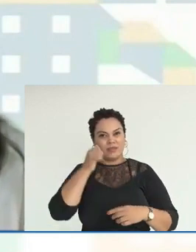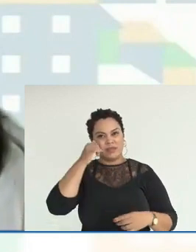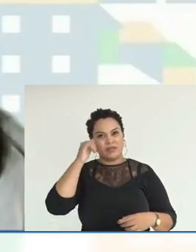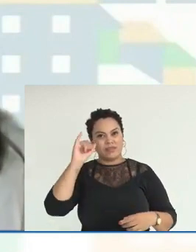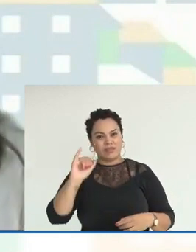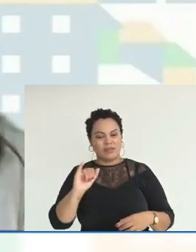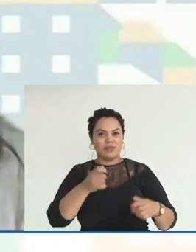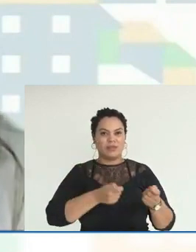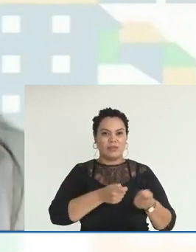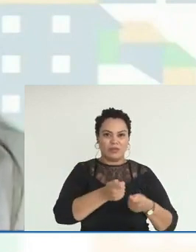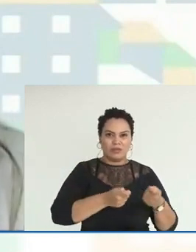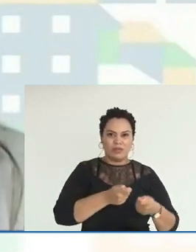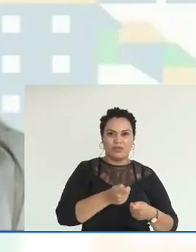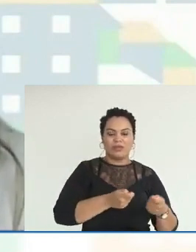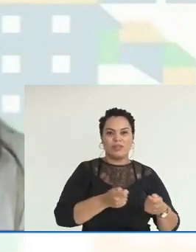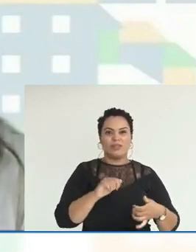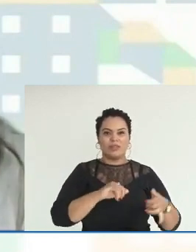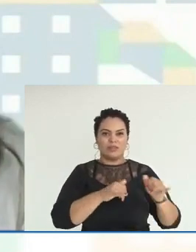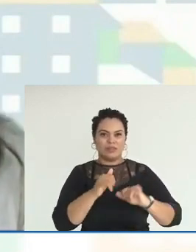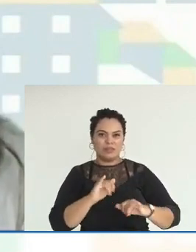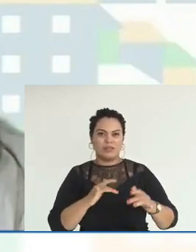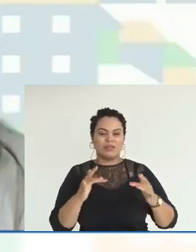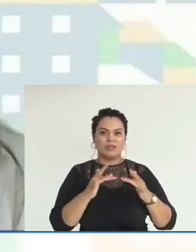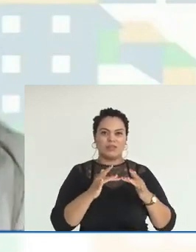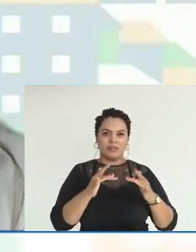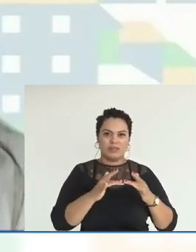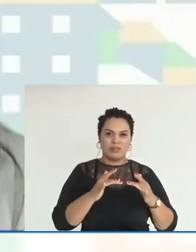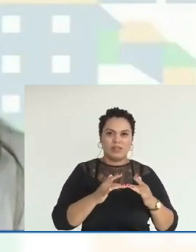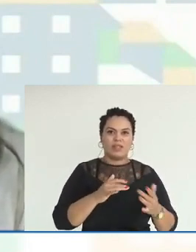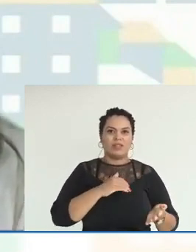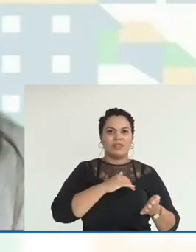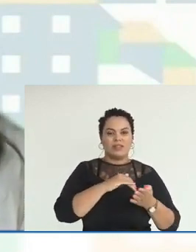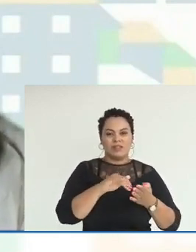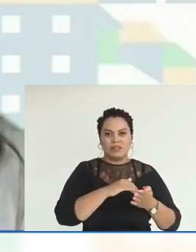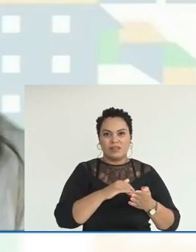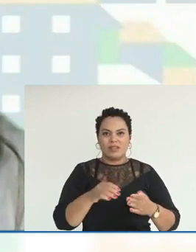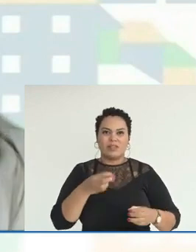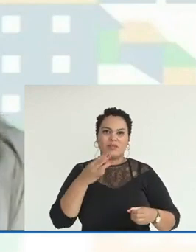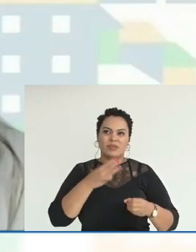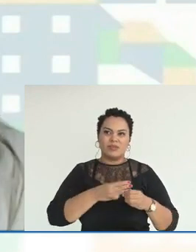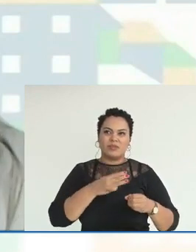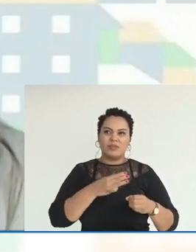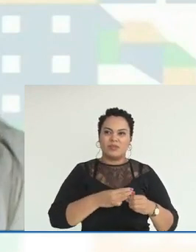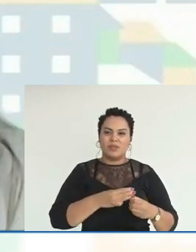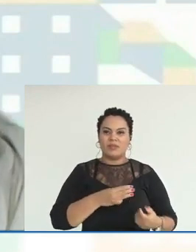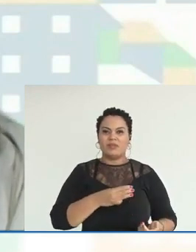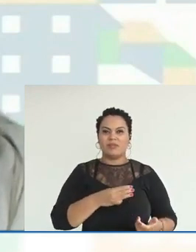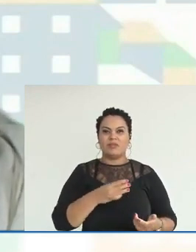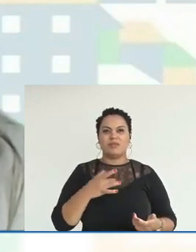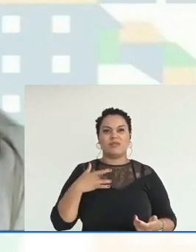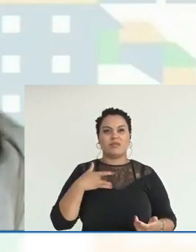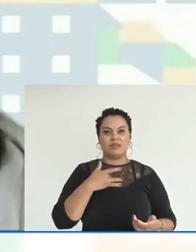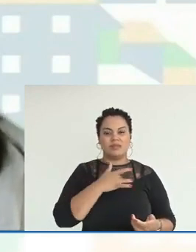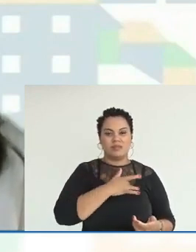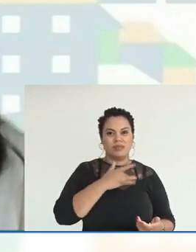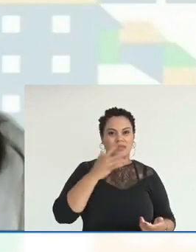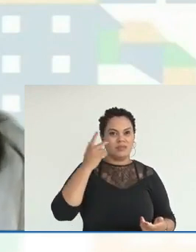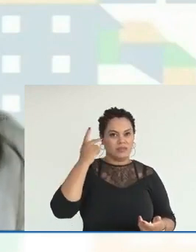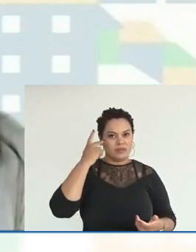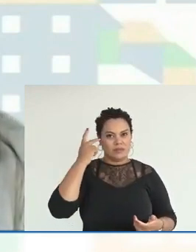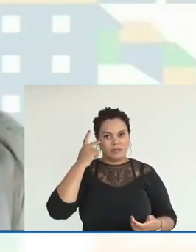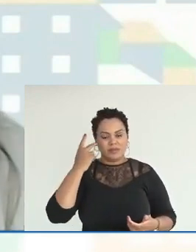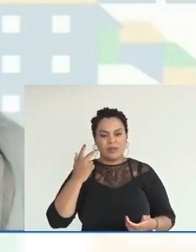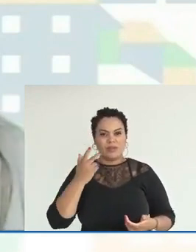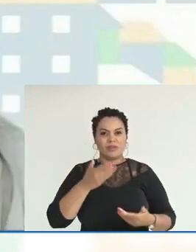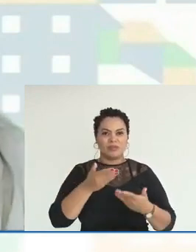Intoxicações, da Divisão de Vigilância Epidemiológica da Secretaria Municipal de Saúde de São Paulo. Paulo, a palavra está